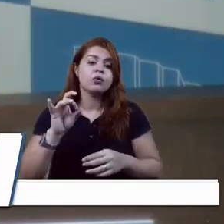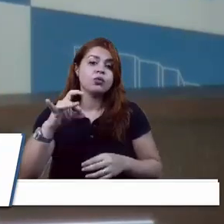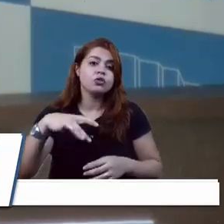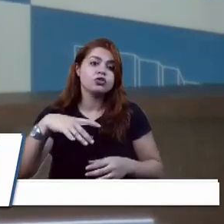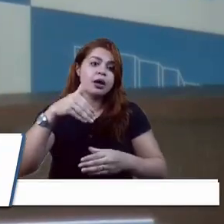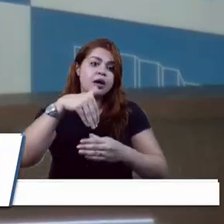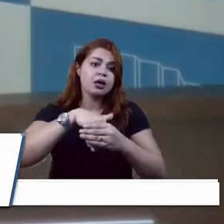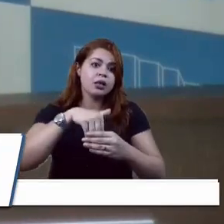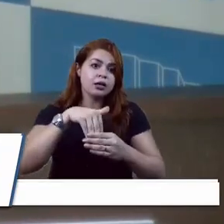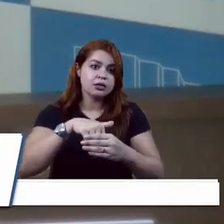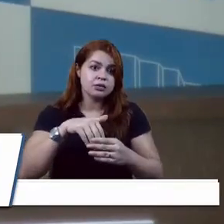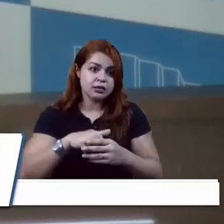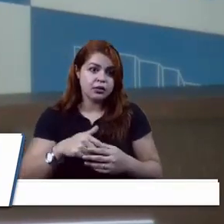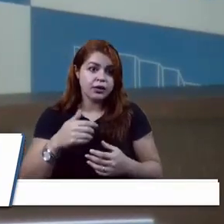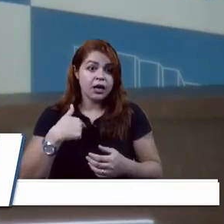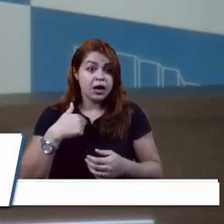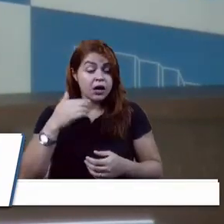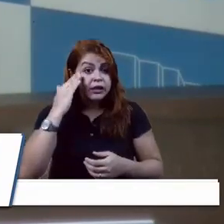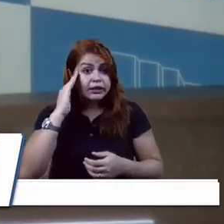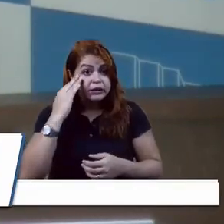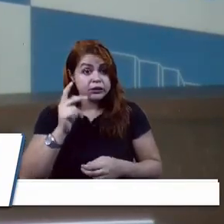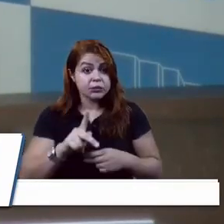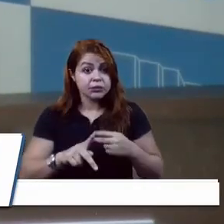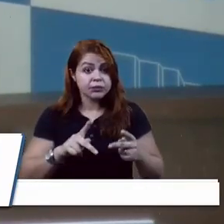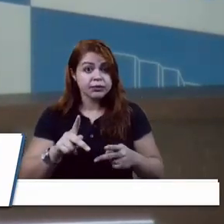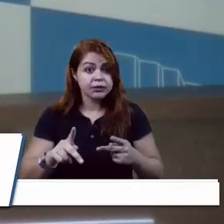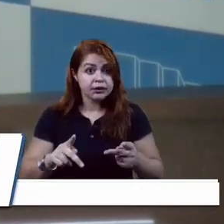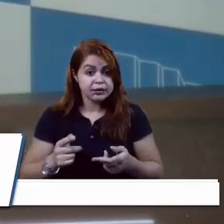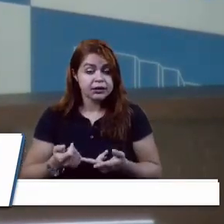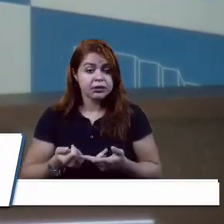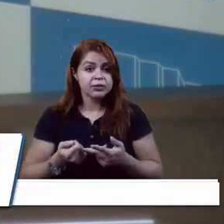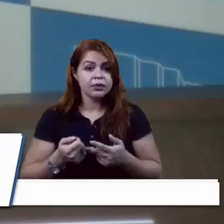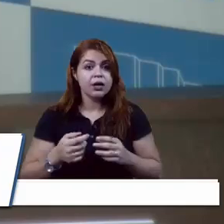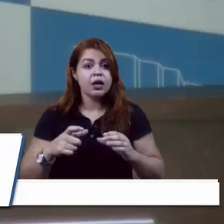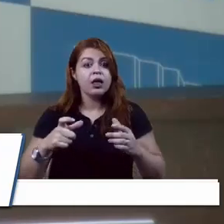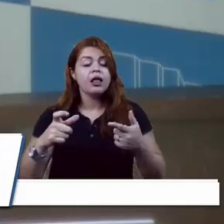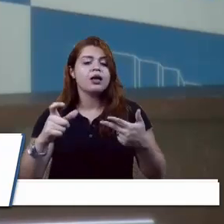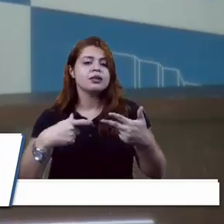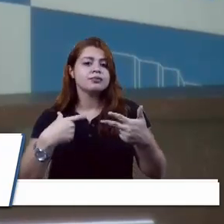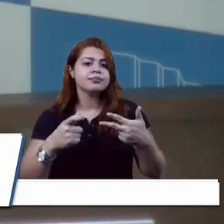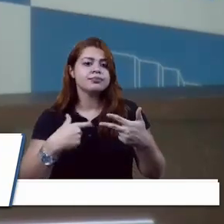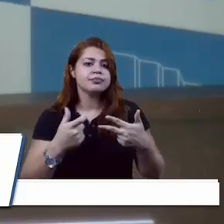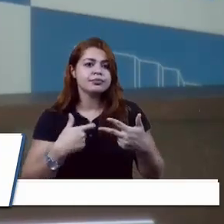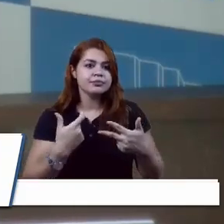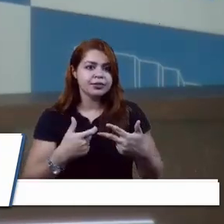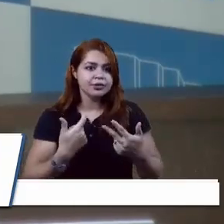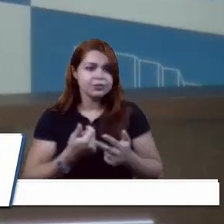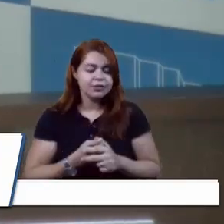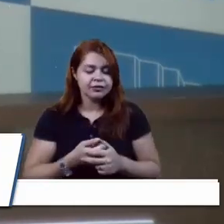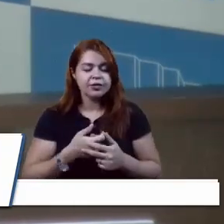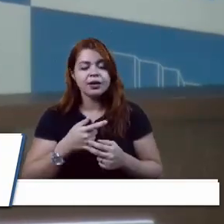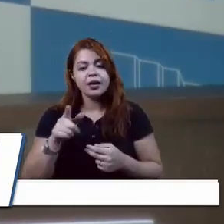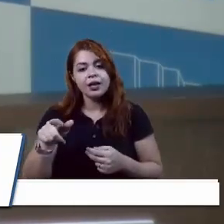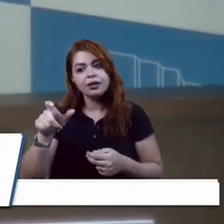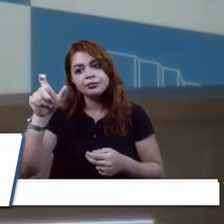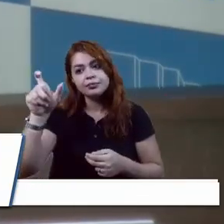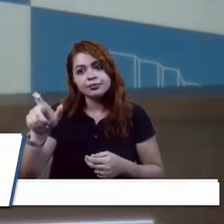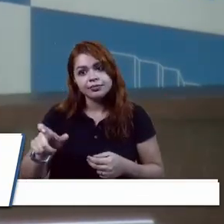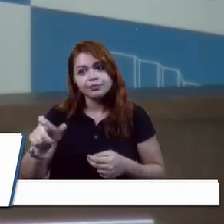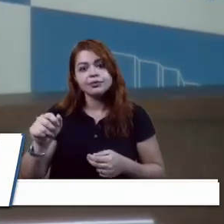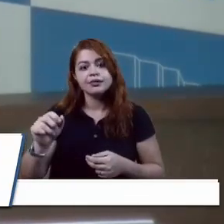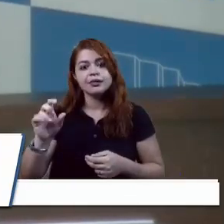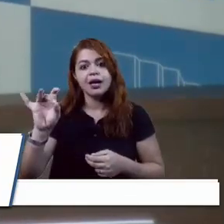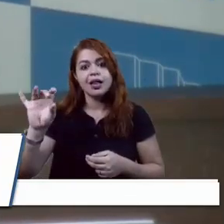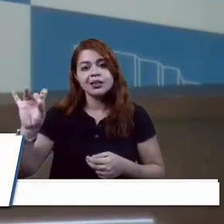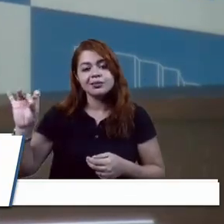4 anos atrás, e a gente brigando por essa questão do hospital. Tá? A população escolheu, né, o executivo que está aí, e